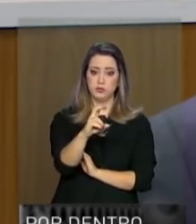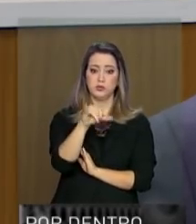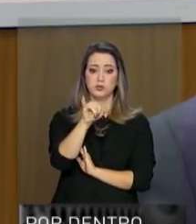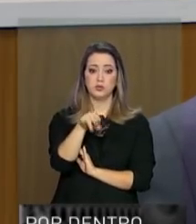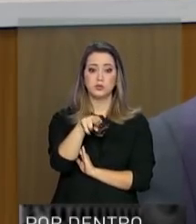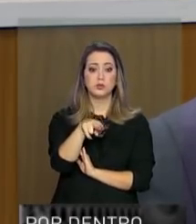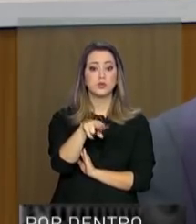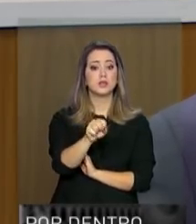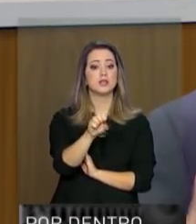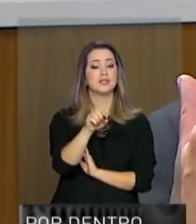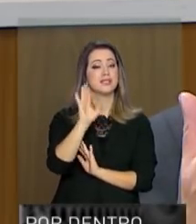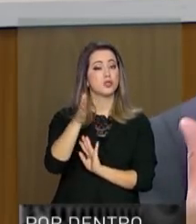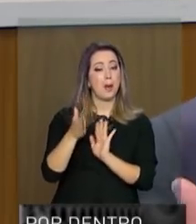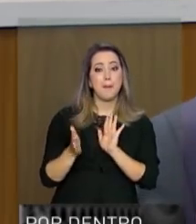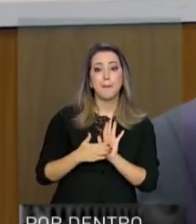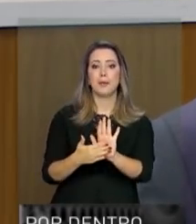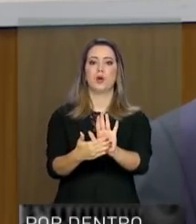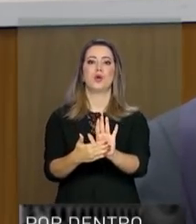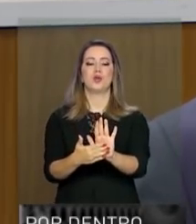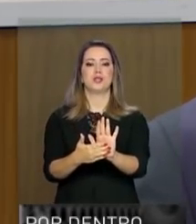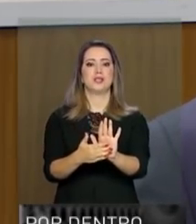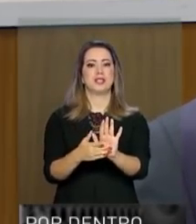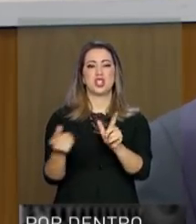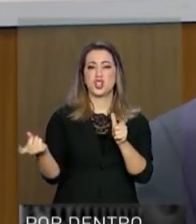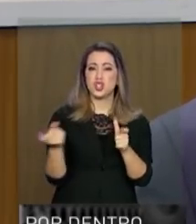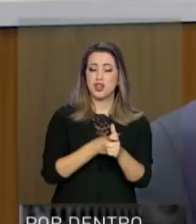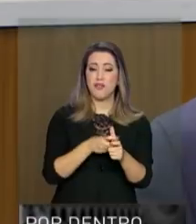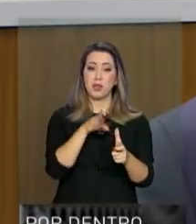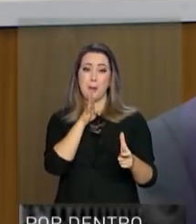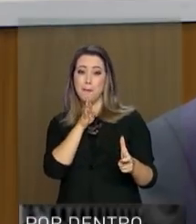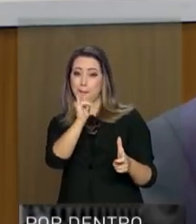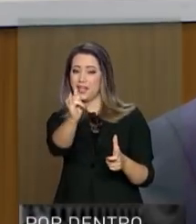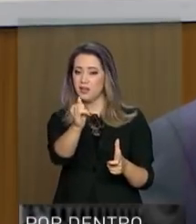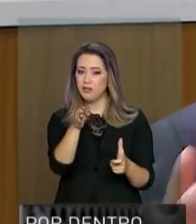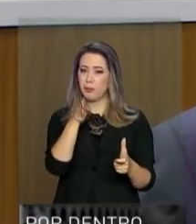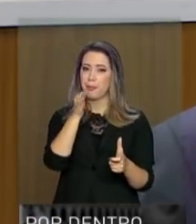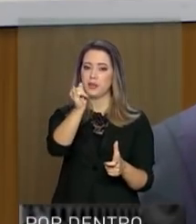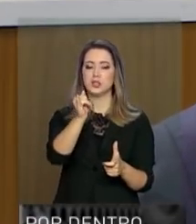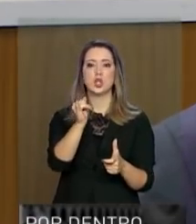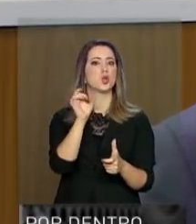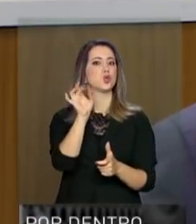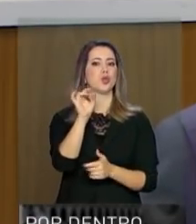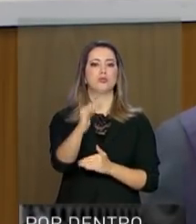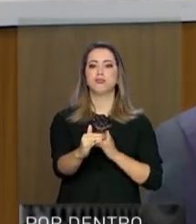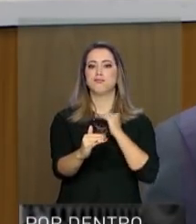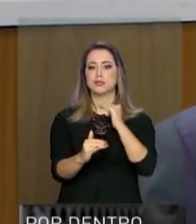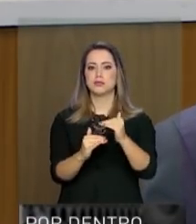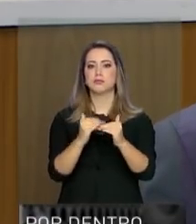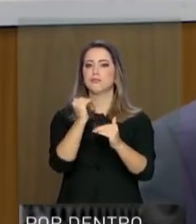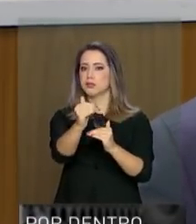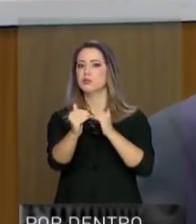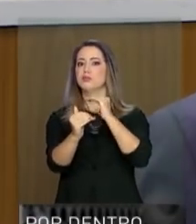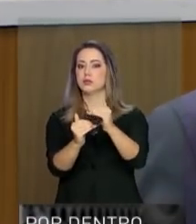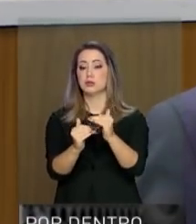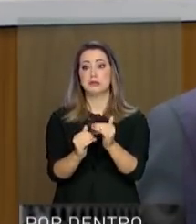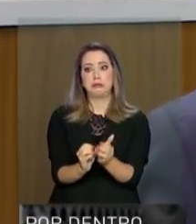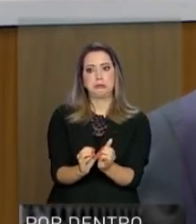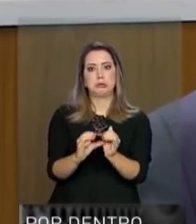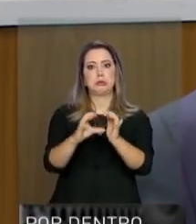já apresenta déficits bilionários, que só crescem, Né?